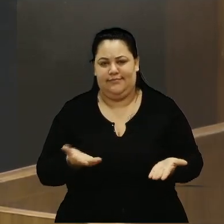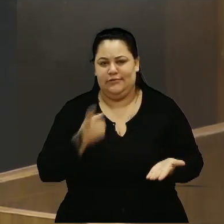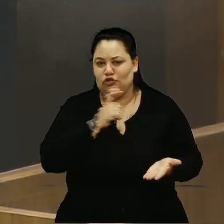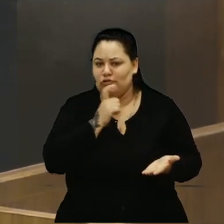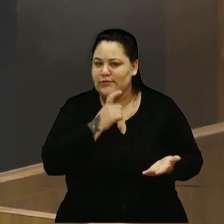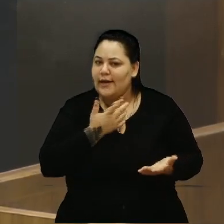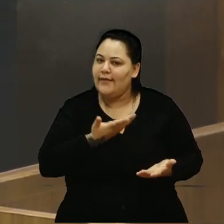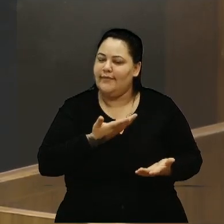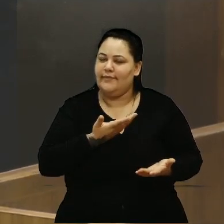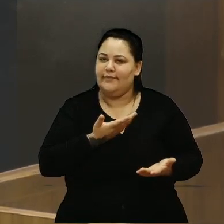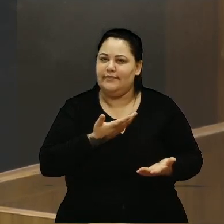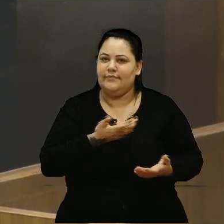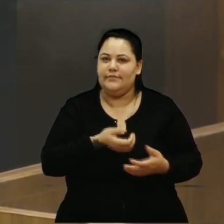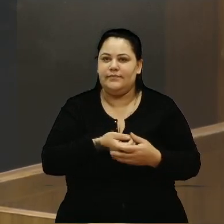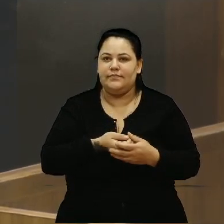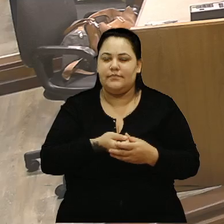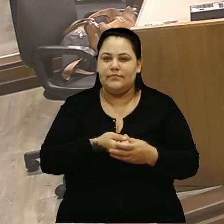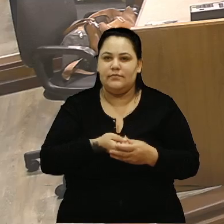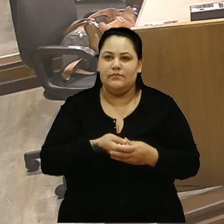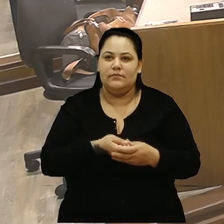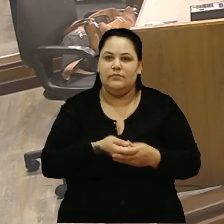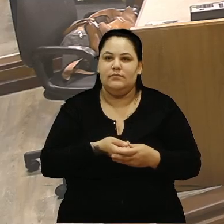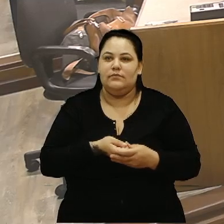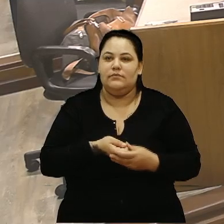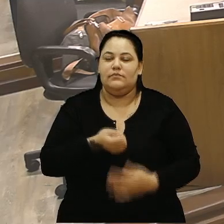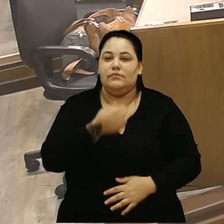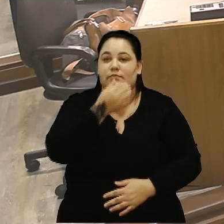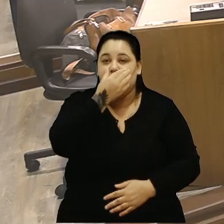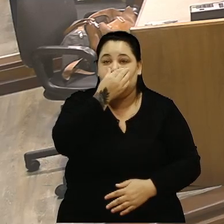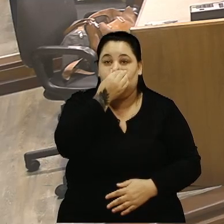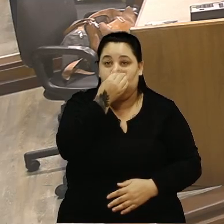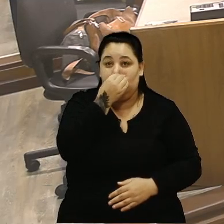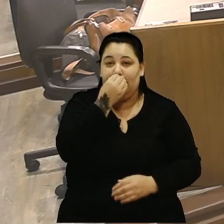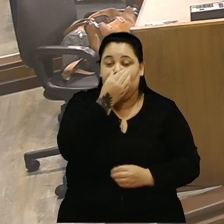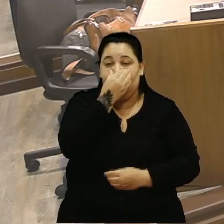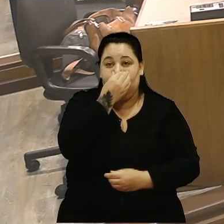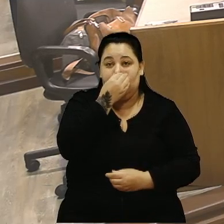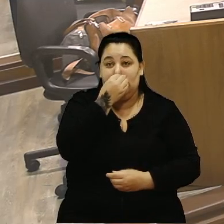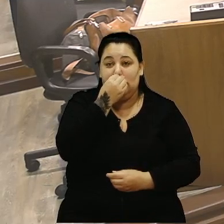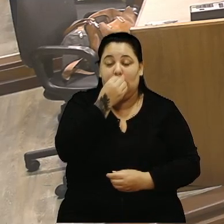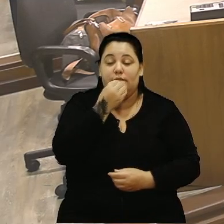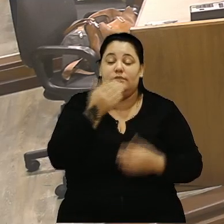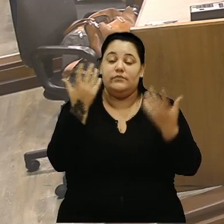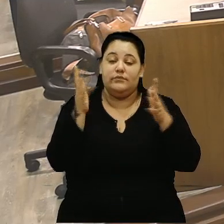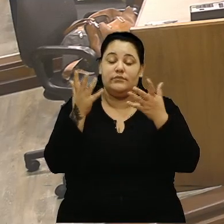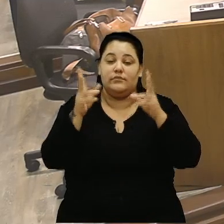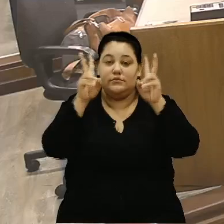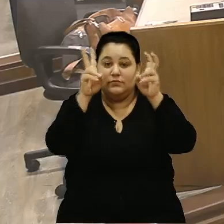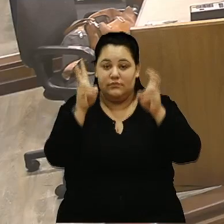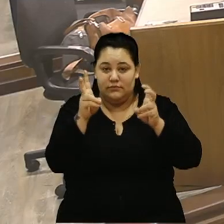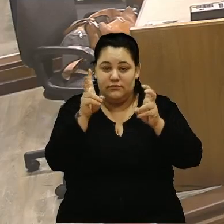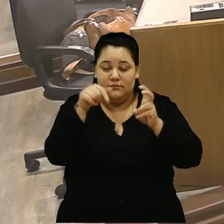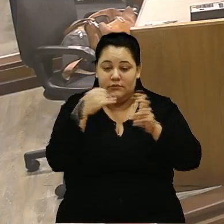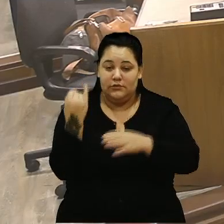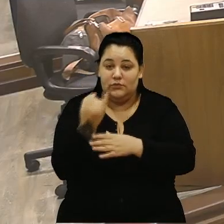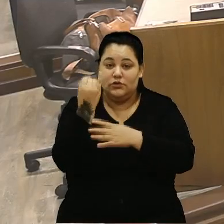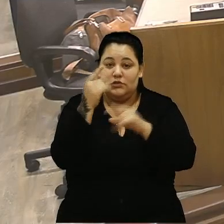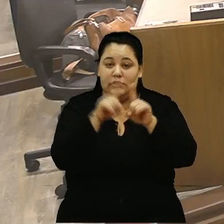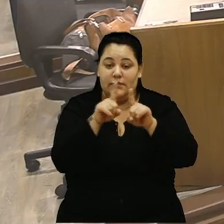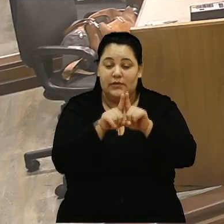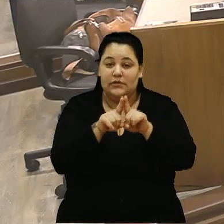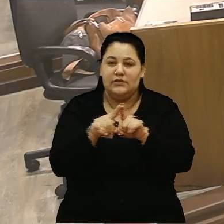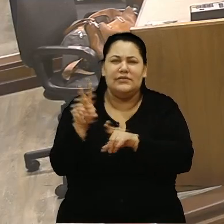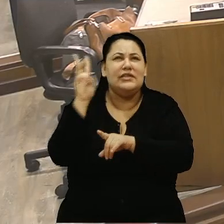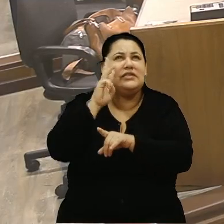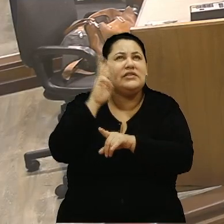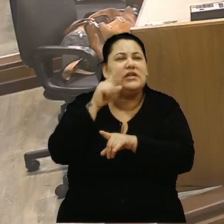vereador Daniel. Obrigado, vereador. Obrigado e parabéns por trazer esse assunto que é importante, já é de anos. Desde terça-feira, quando eu